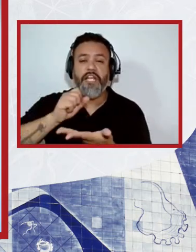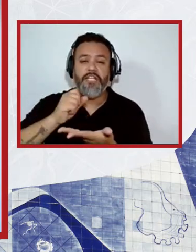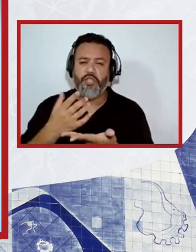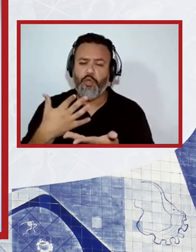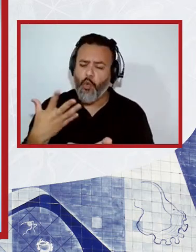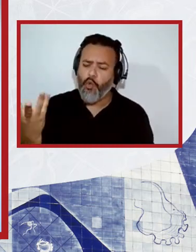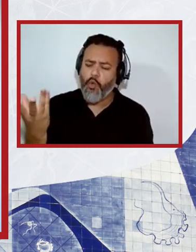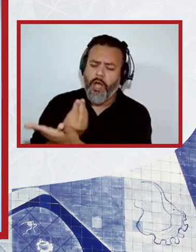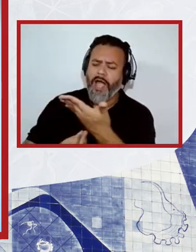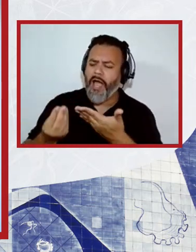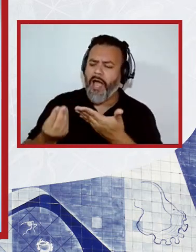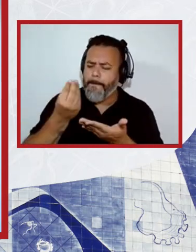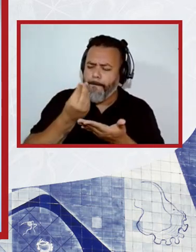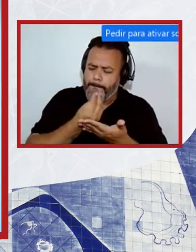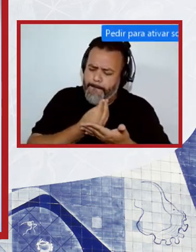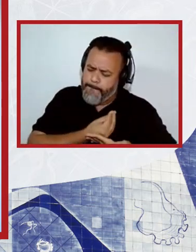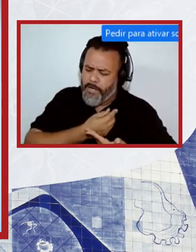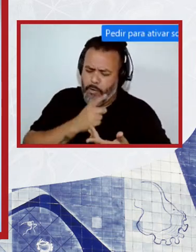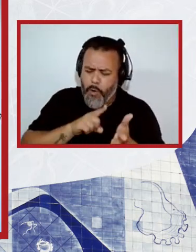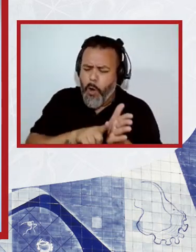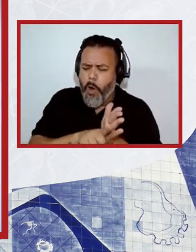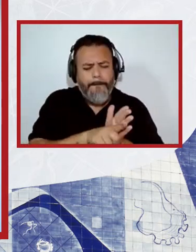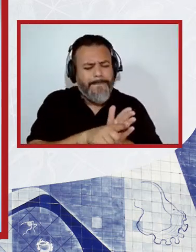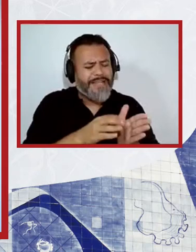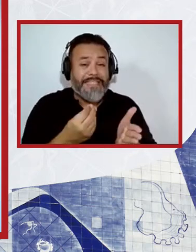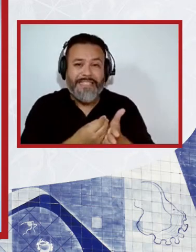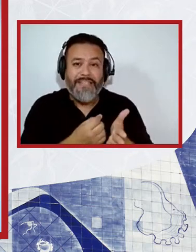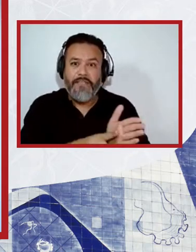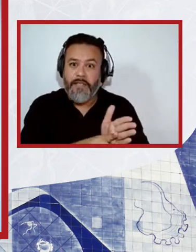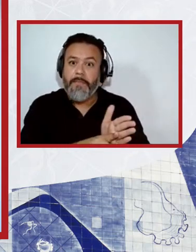acolher nas minhas entrevistas.